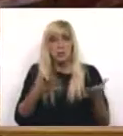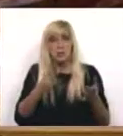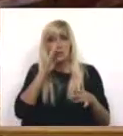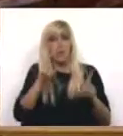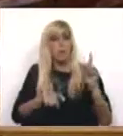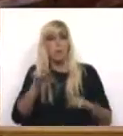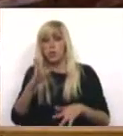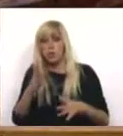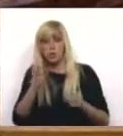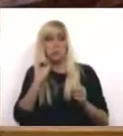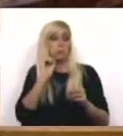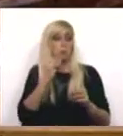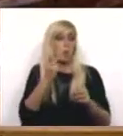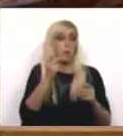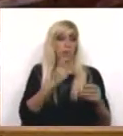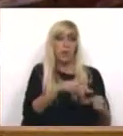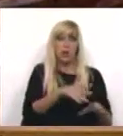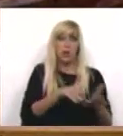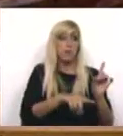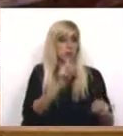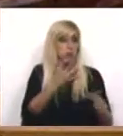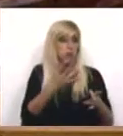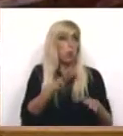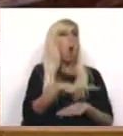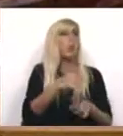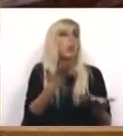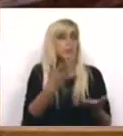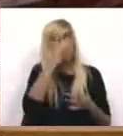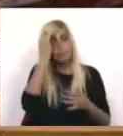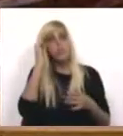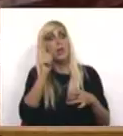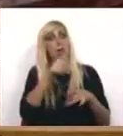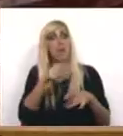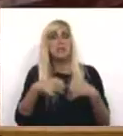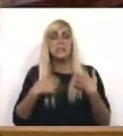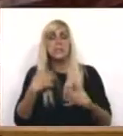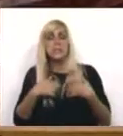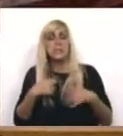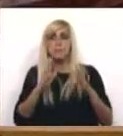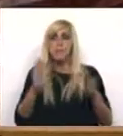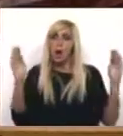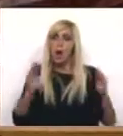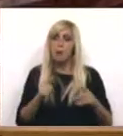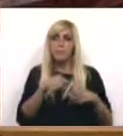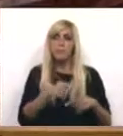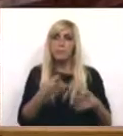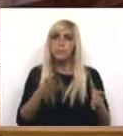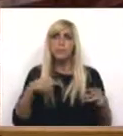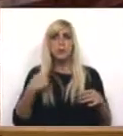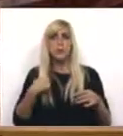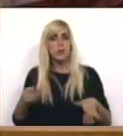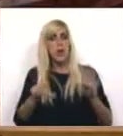haviam de fugir ou se haviam de ficar. E fugindo, para onde? São estas angústias que se pretendem diminuir com a